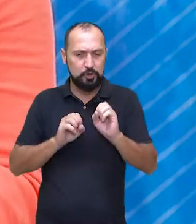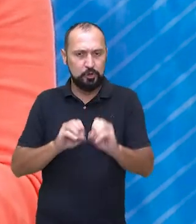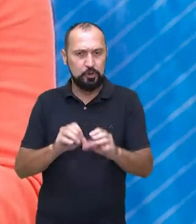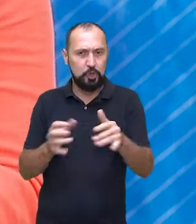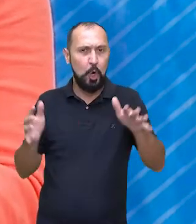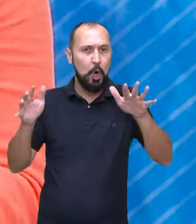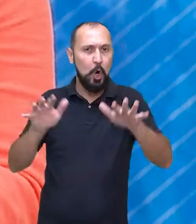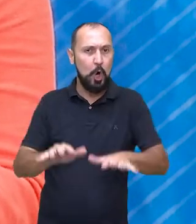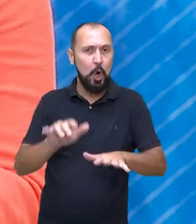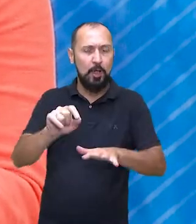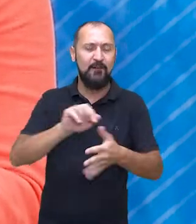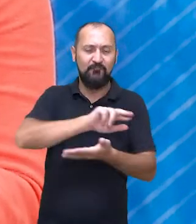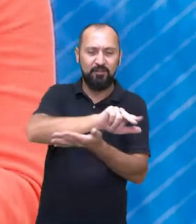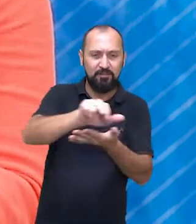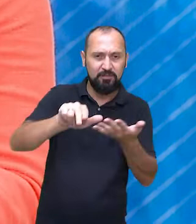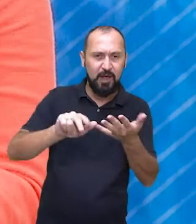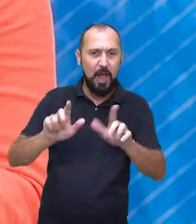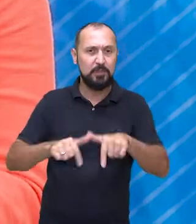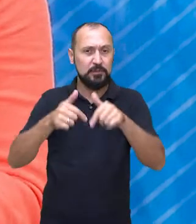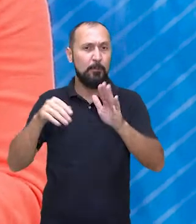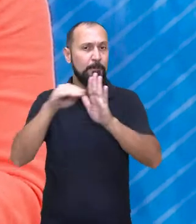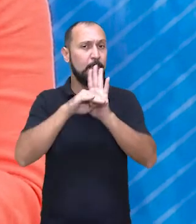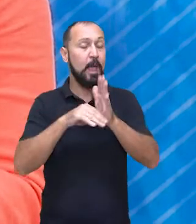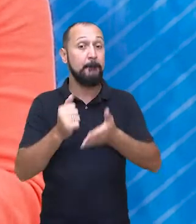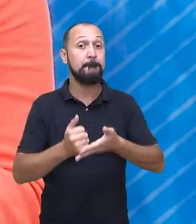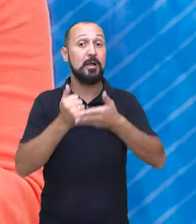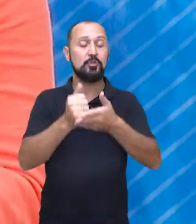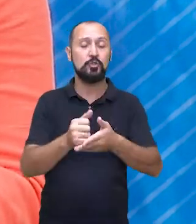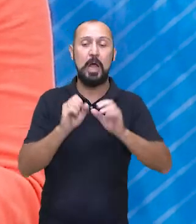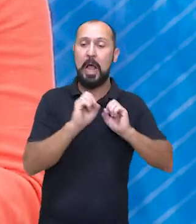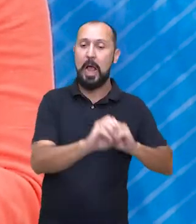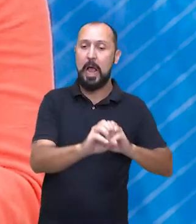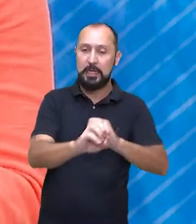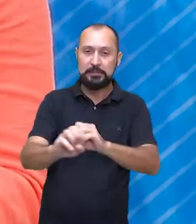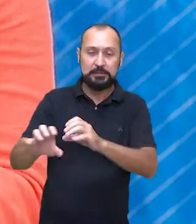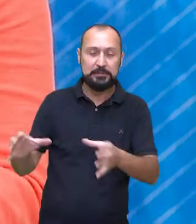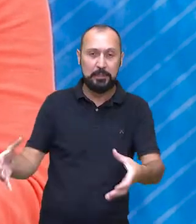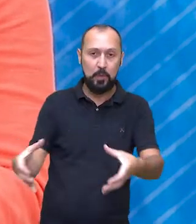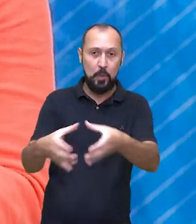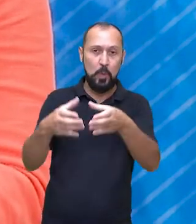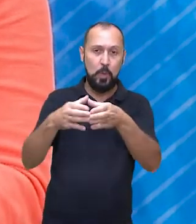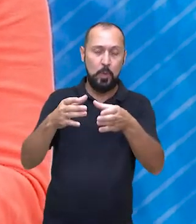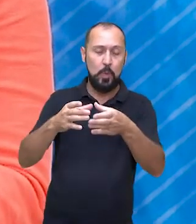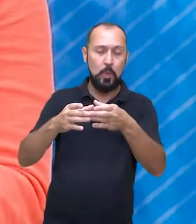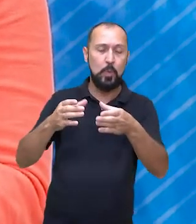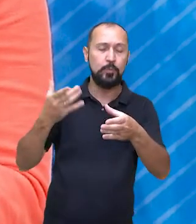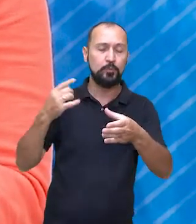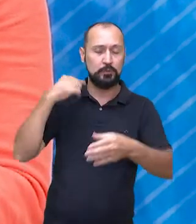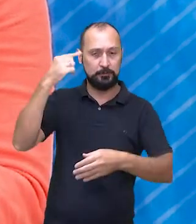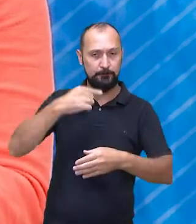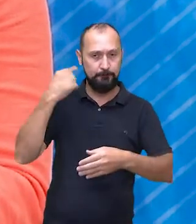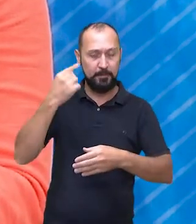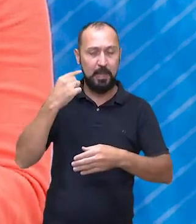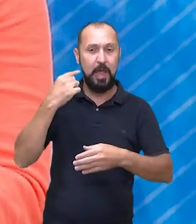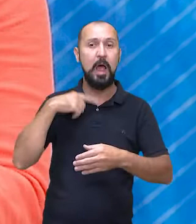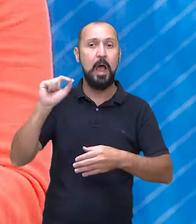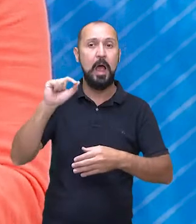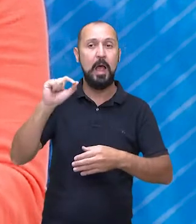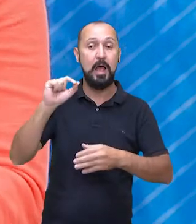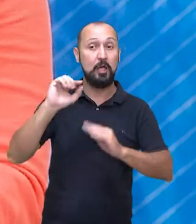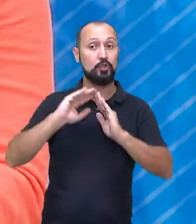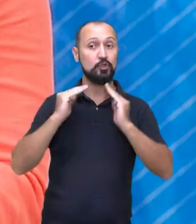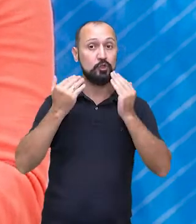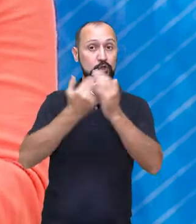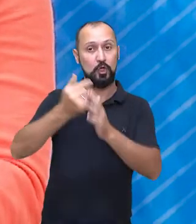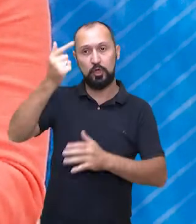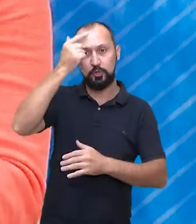inclusivo e com a realização de diversas ações voltadas para capacitar a advocacia a escola superior da advocacia